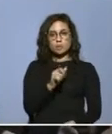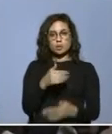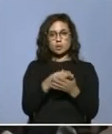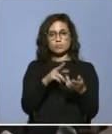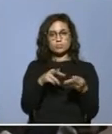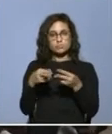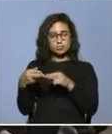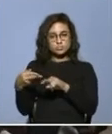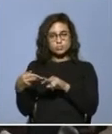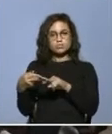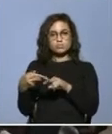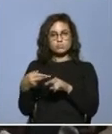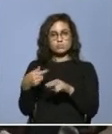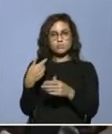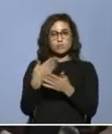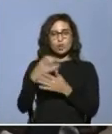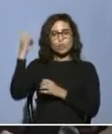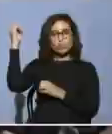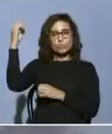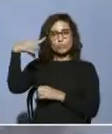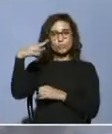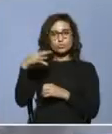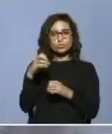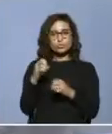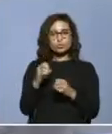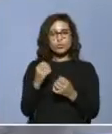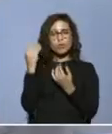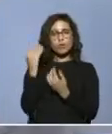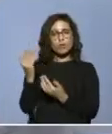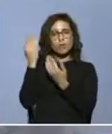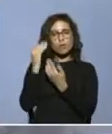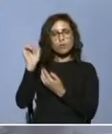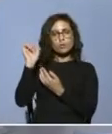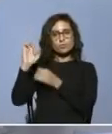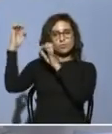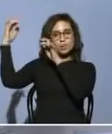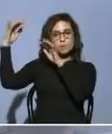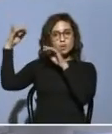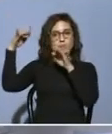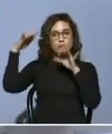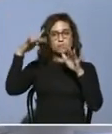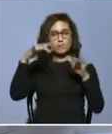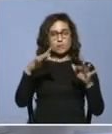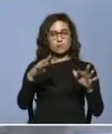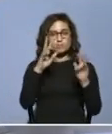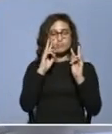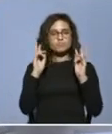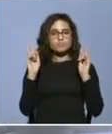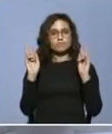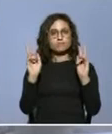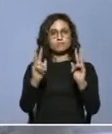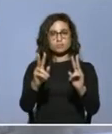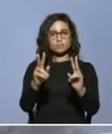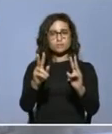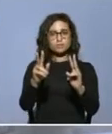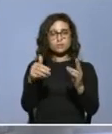carne, nova luz da vossa glória brilhou diante dos nossos olhos,